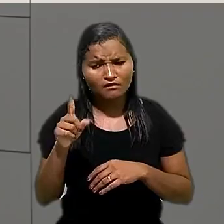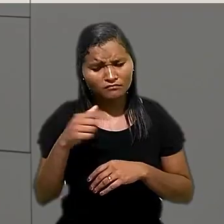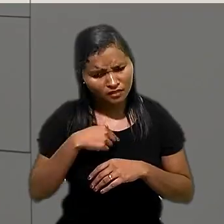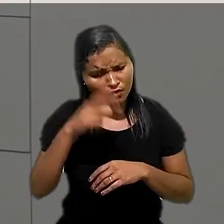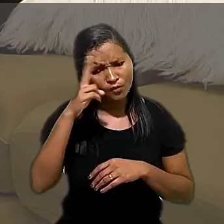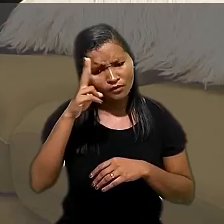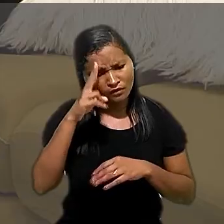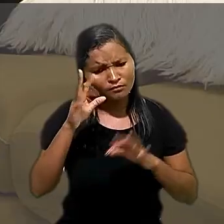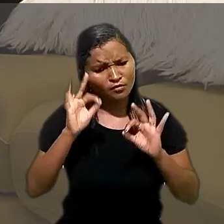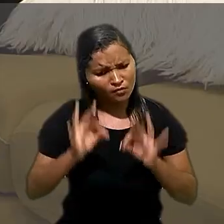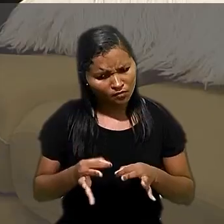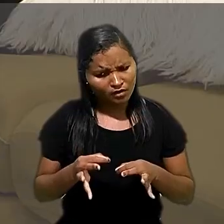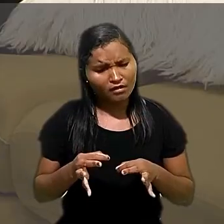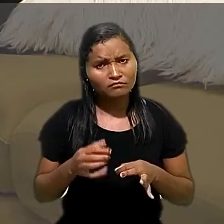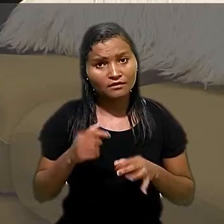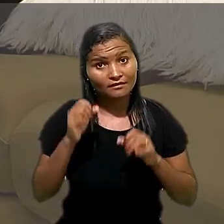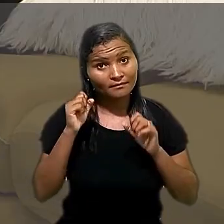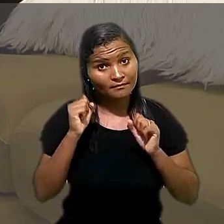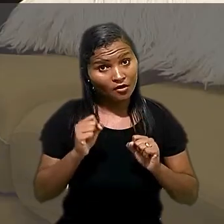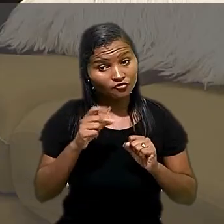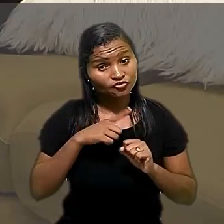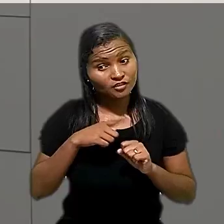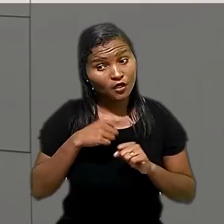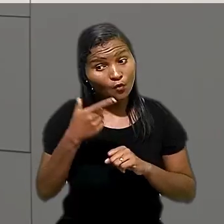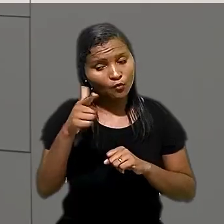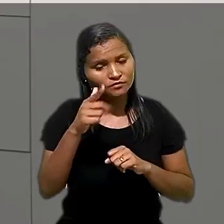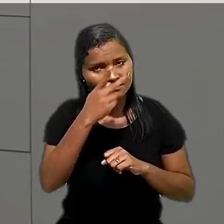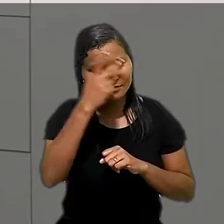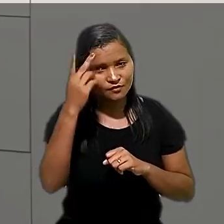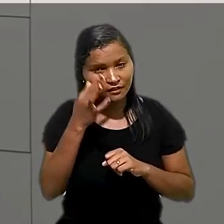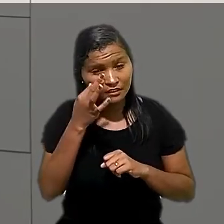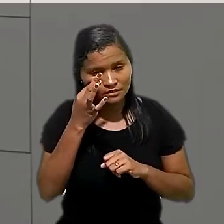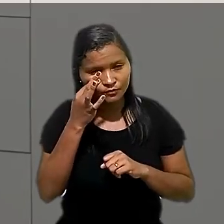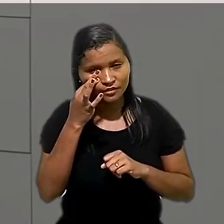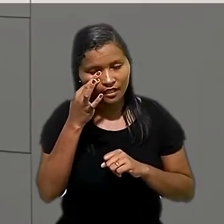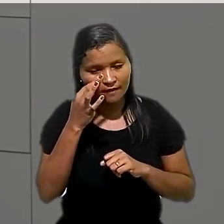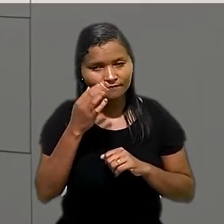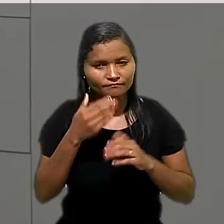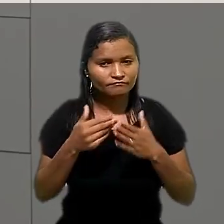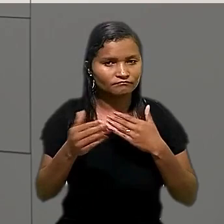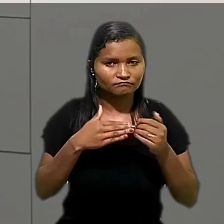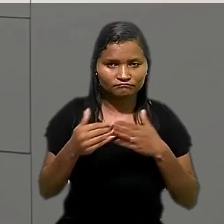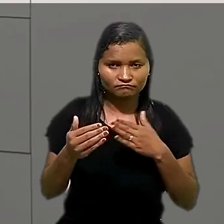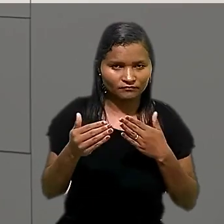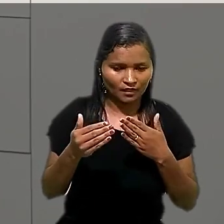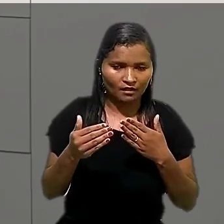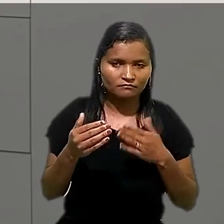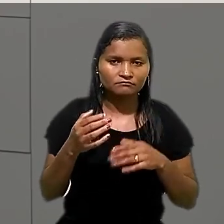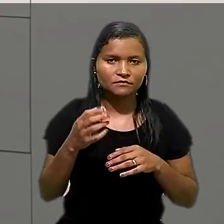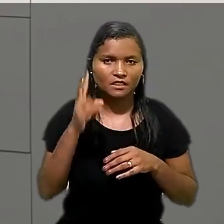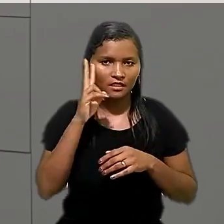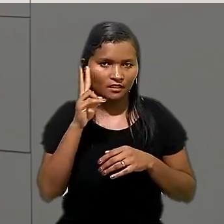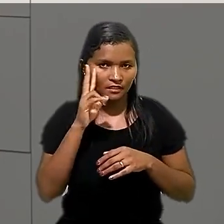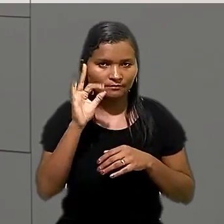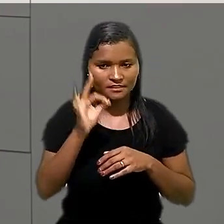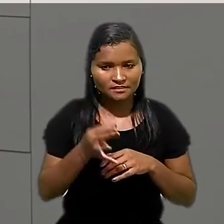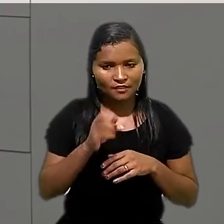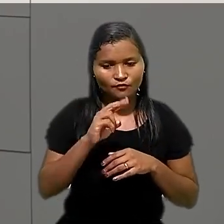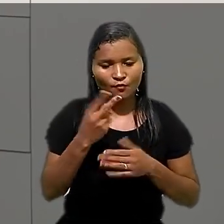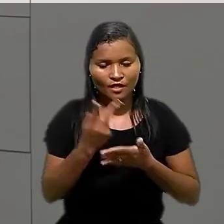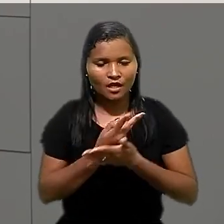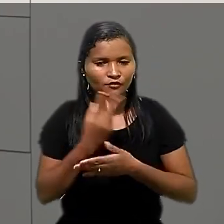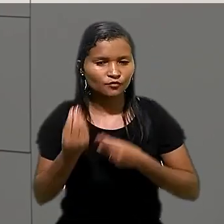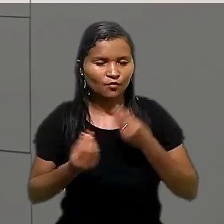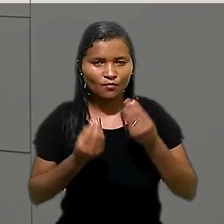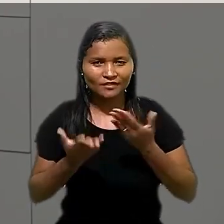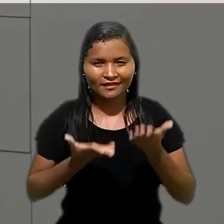corretamente eu posso ter outras testemunhas de qualquer forma independente de eu estar lembrando certo eu estar lembrando errado como